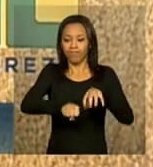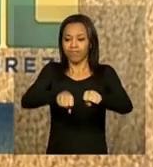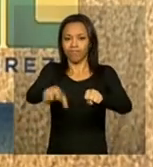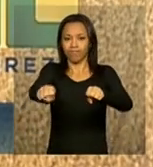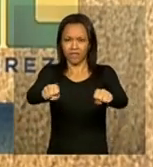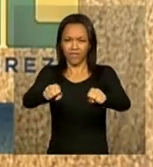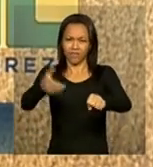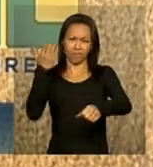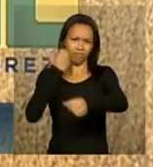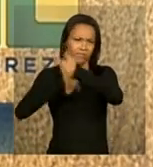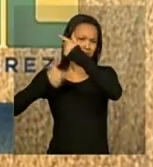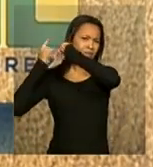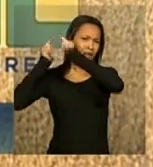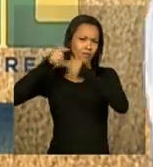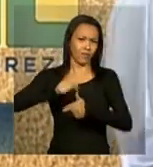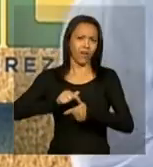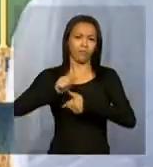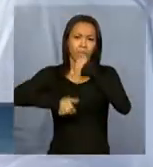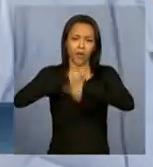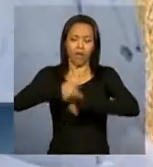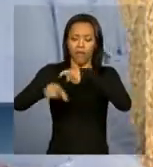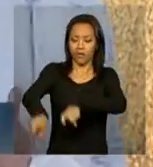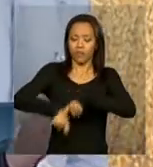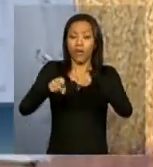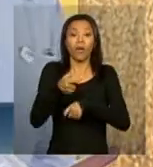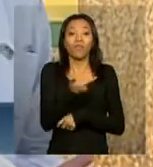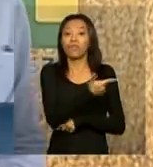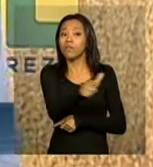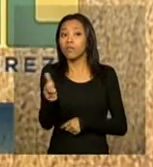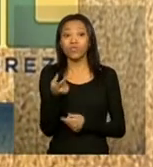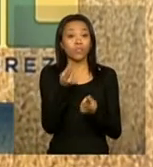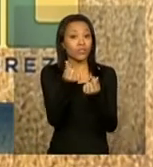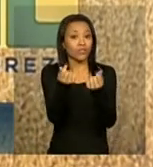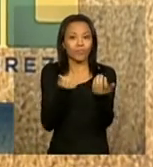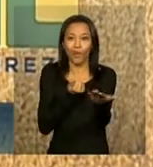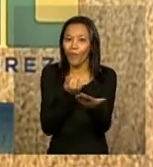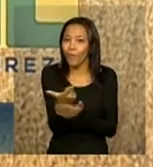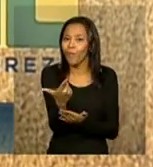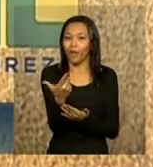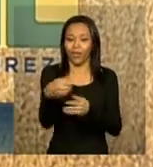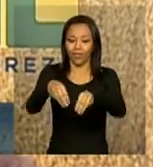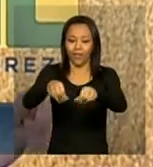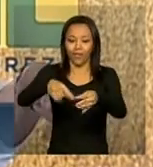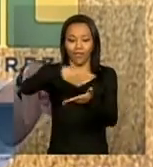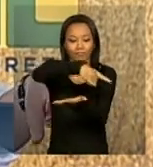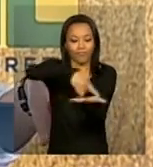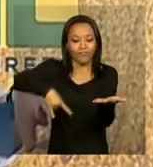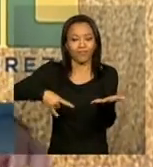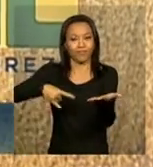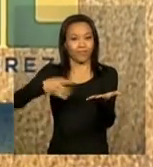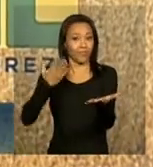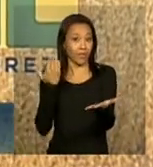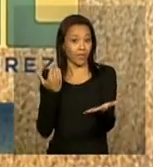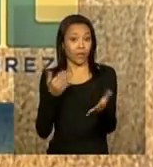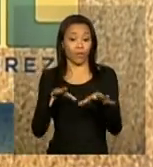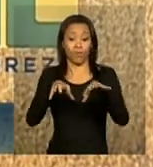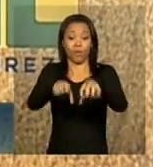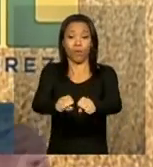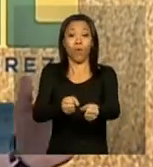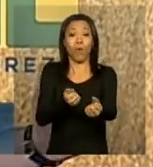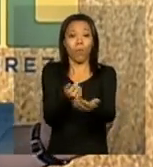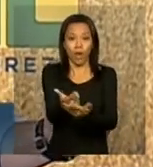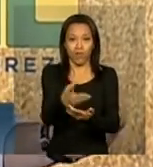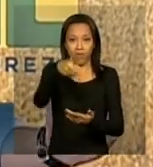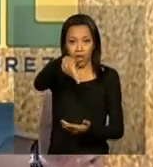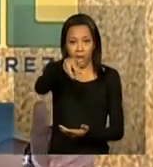de agricultura do Brasil, que não tinham dinheiro para comprar a terra documentada. Então, compraram posses, aqui era mais acessível. E